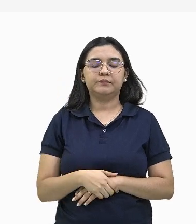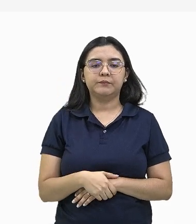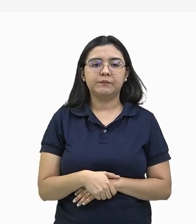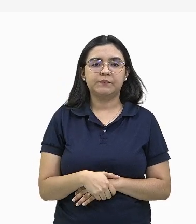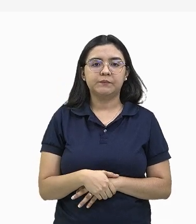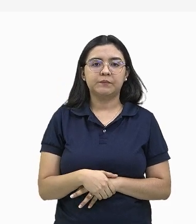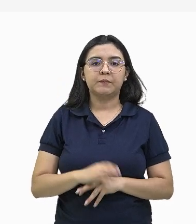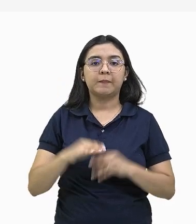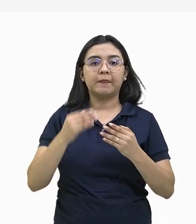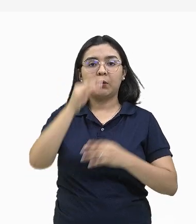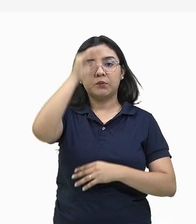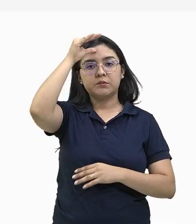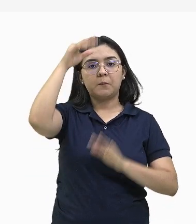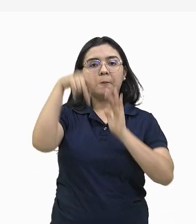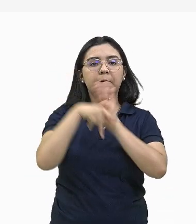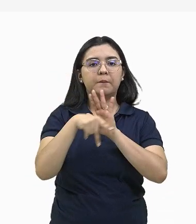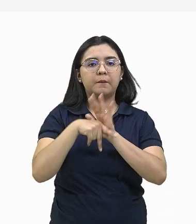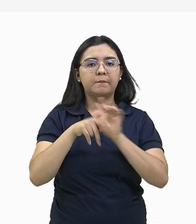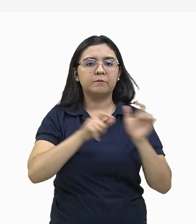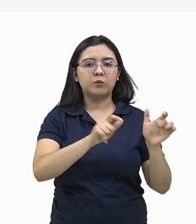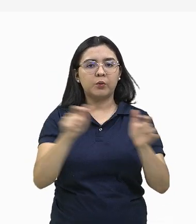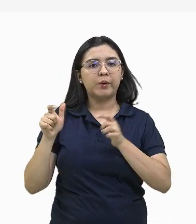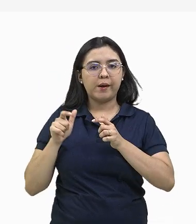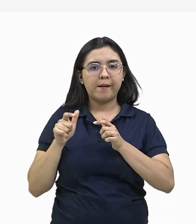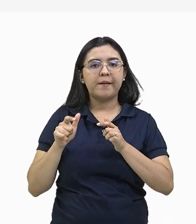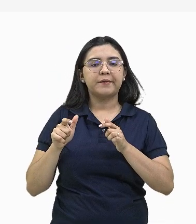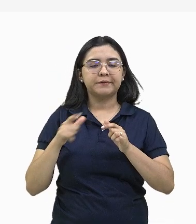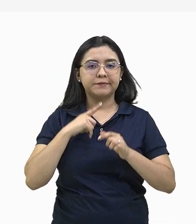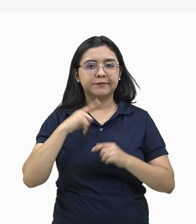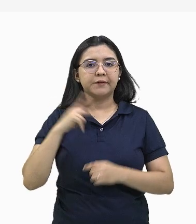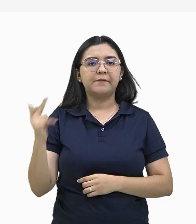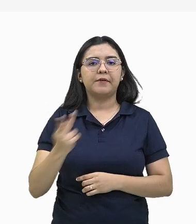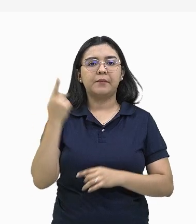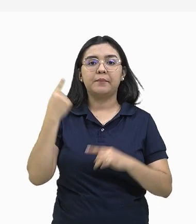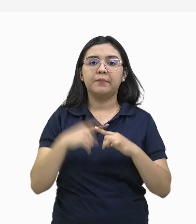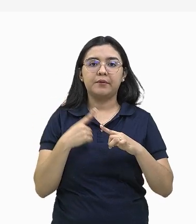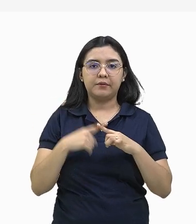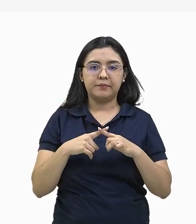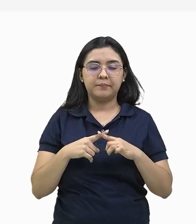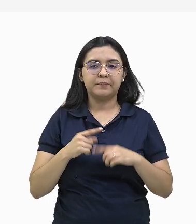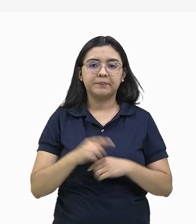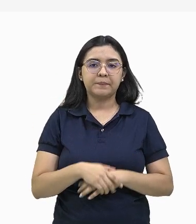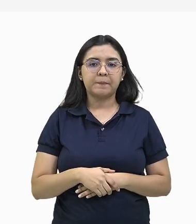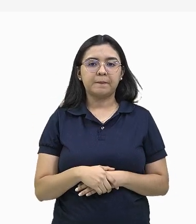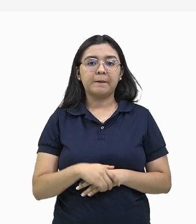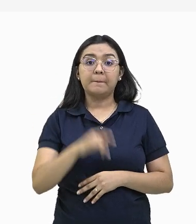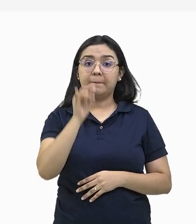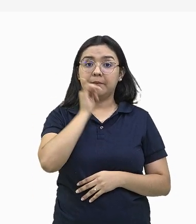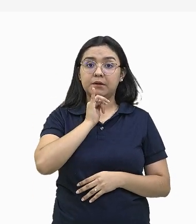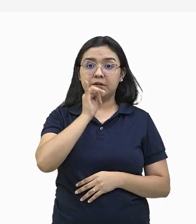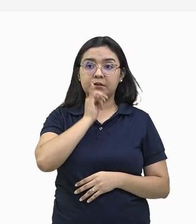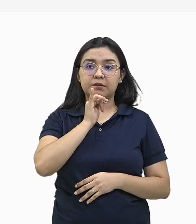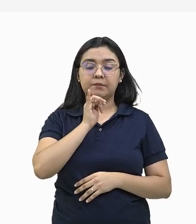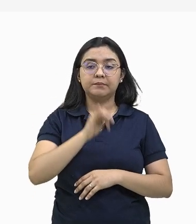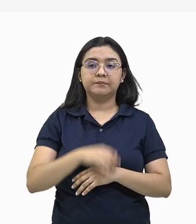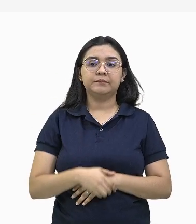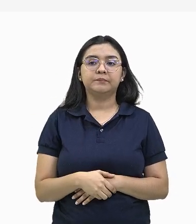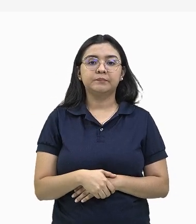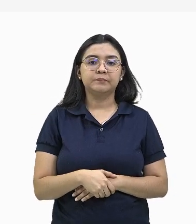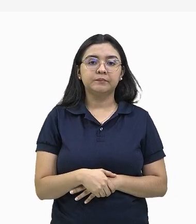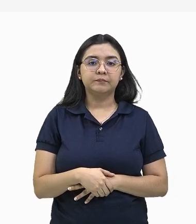o conhecimento de uma determinada localidade, ela tem um valor, por quê? Porque, por exemplo, a partir de